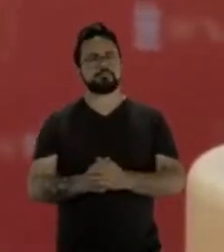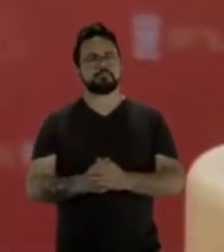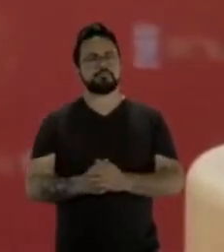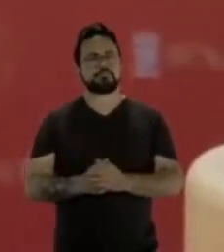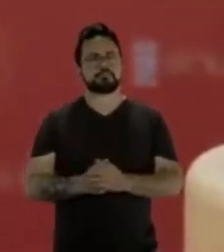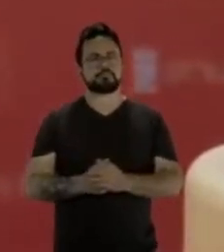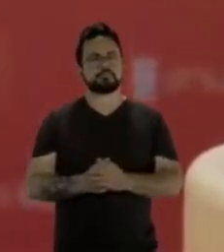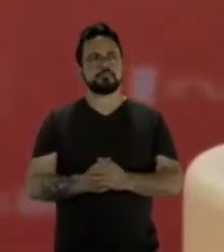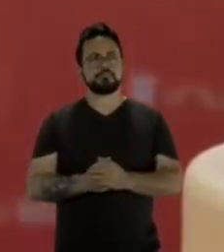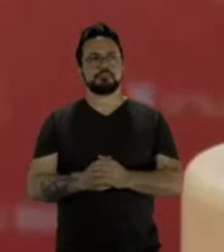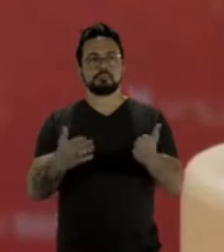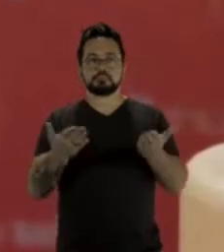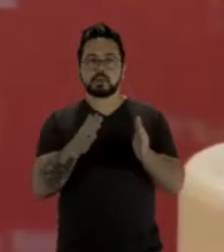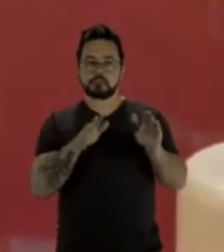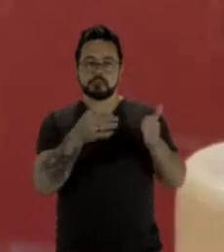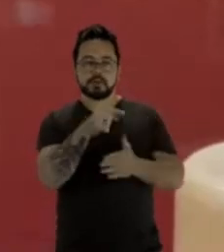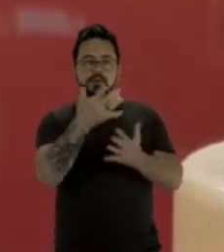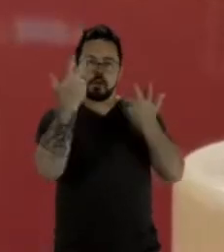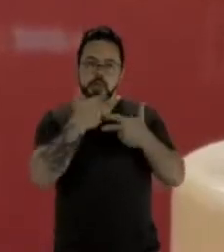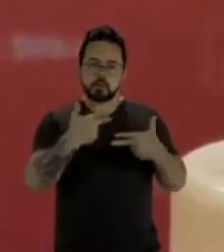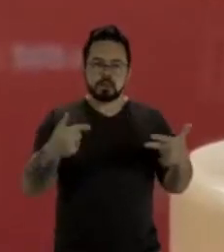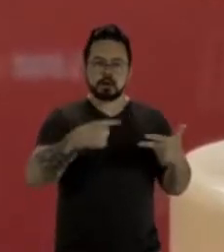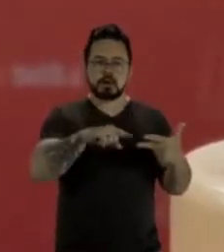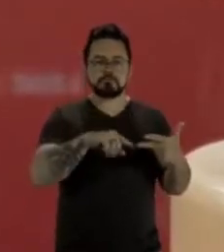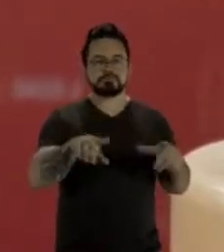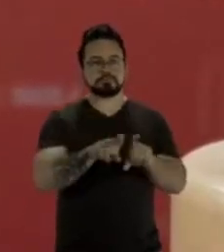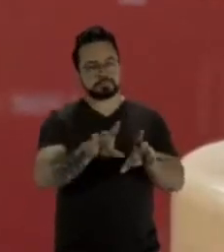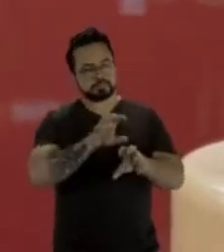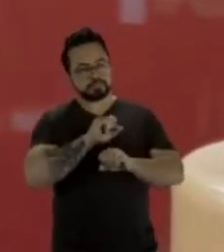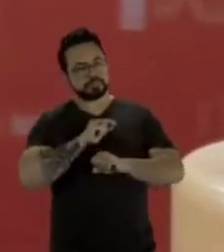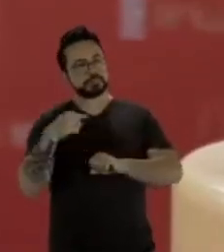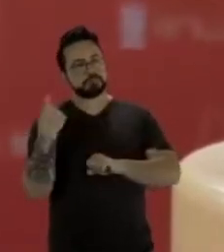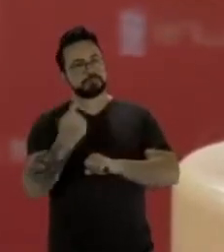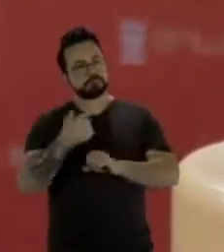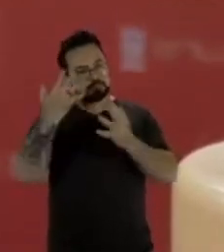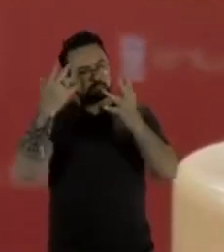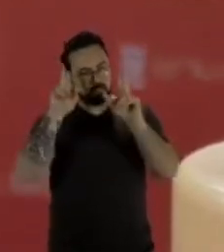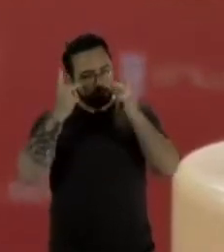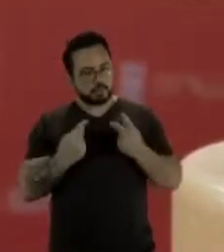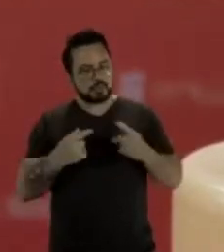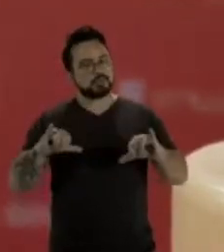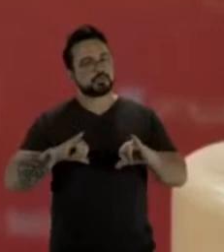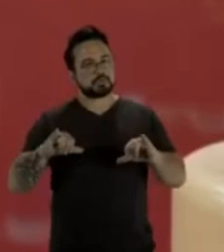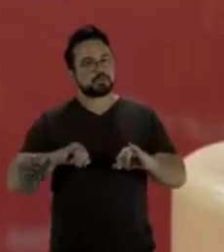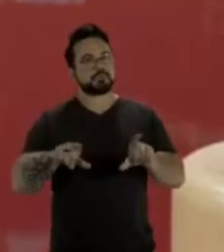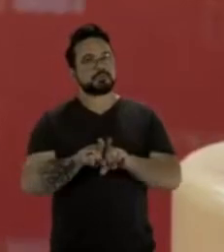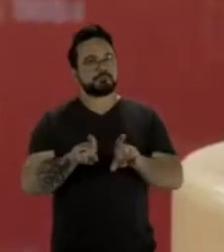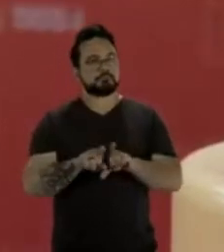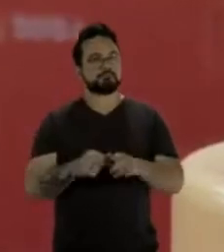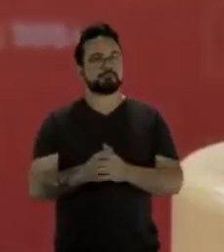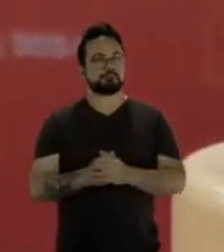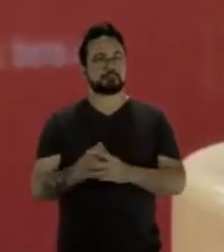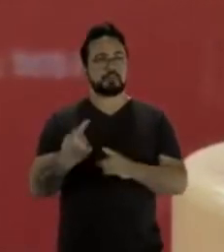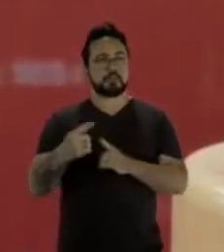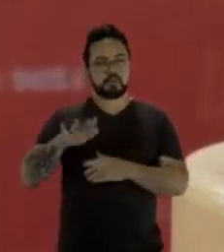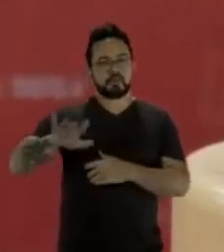assim, diretamente para os animais. Mas daqui a pouco chega na gente também, a gente está no meio da cadeia. Então, vamos lá, né? Vamos pensar assim também. Se não pelos